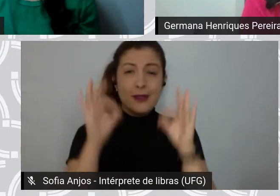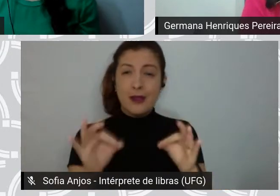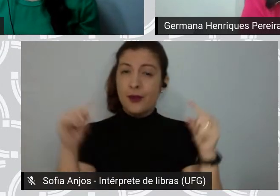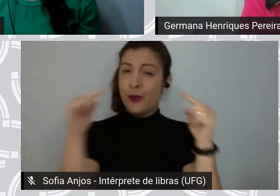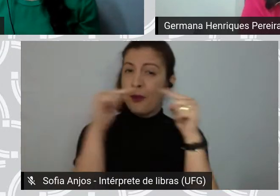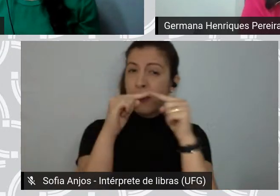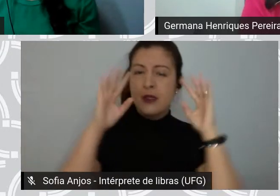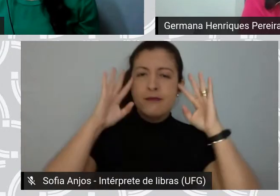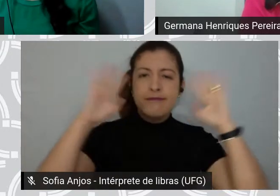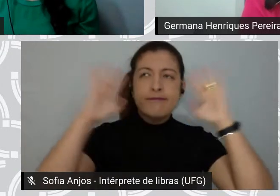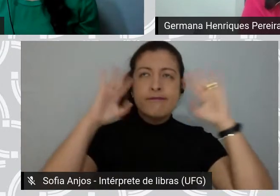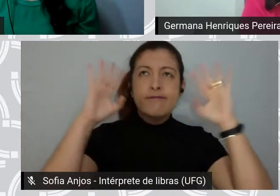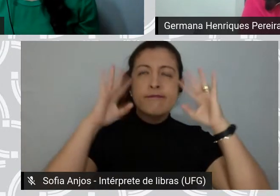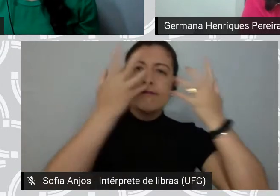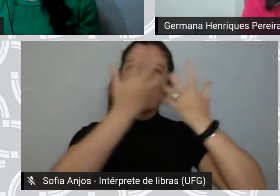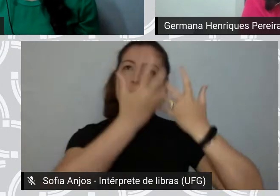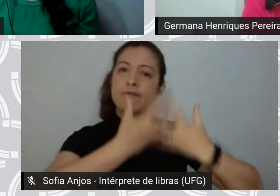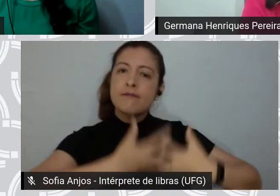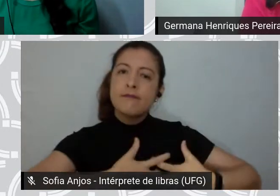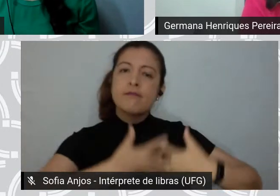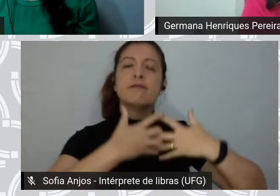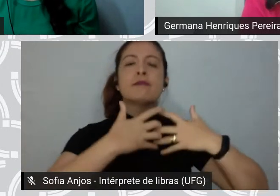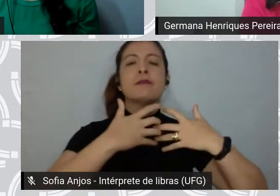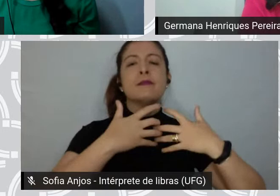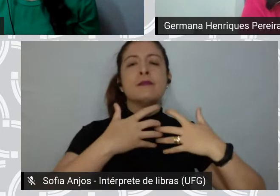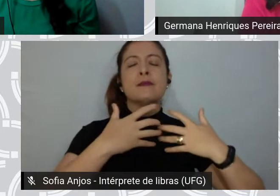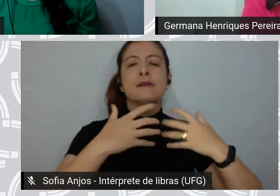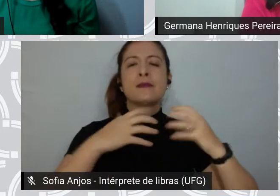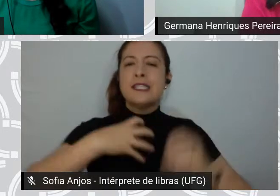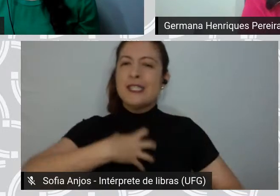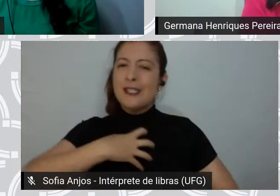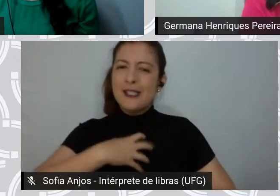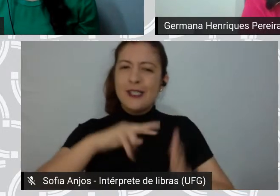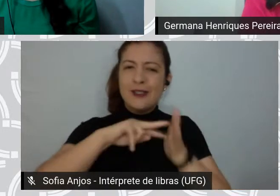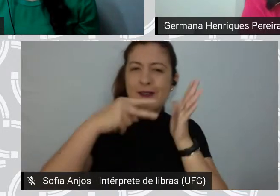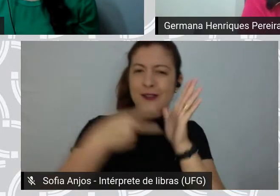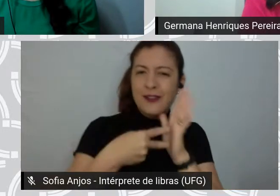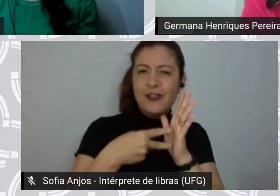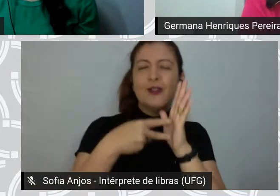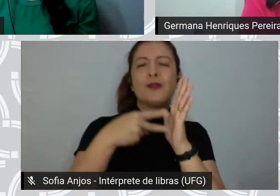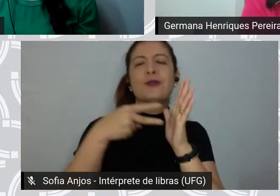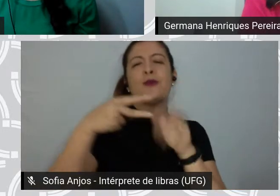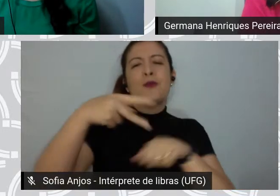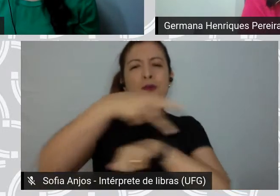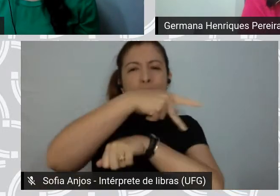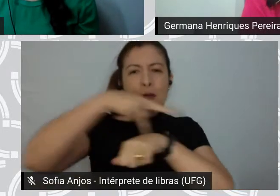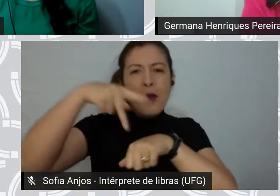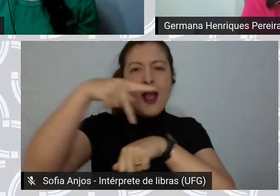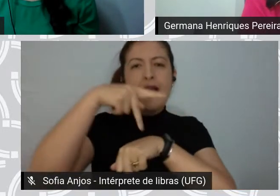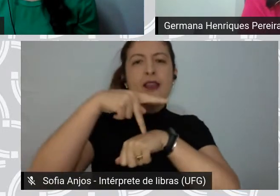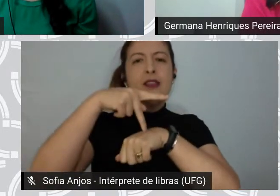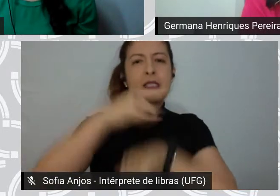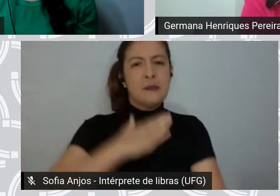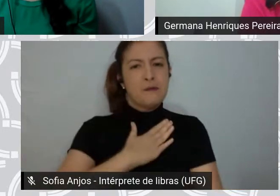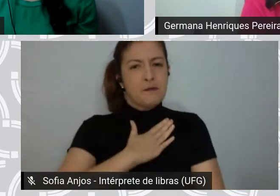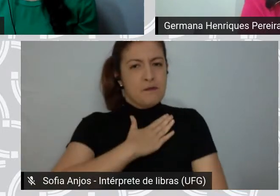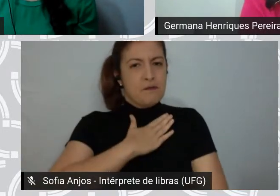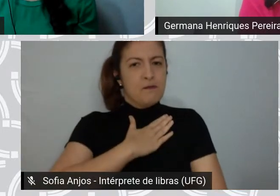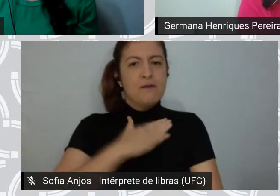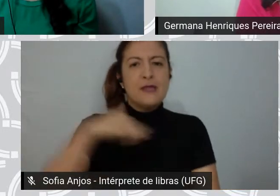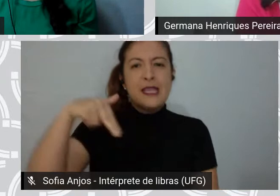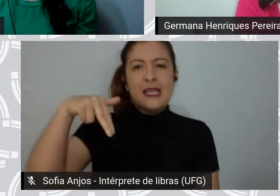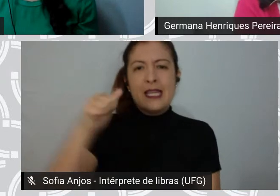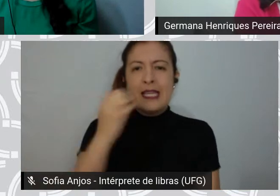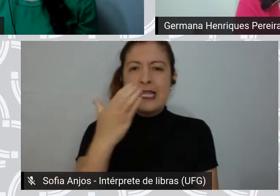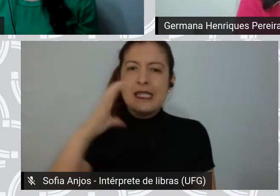nação e tudo que diz respeito a isso. Pensamentos difíceis, né? De fazer, questões difíceis de